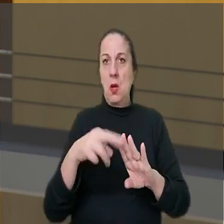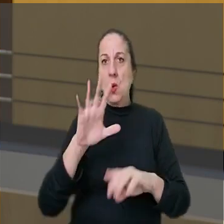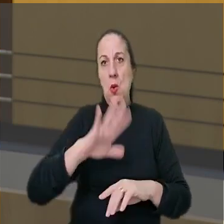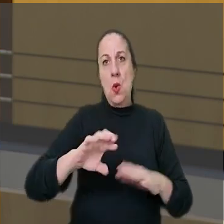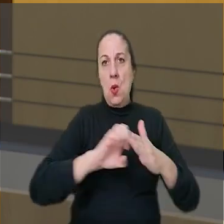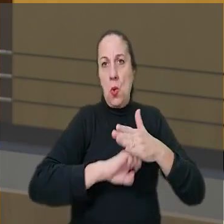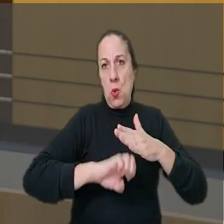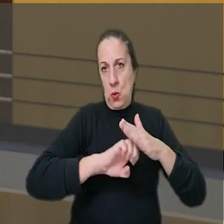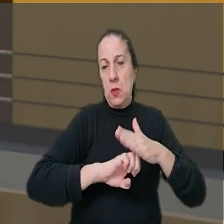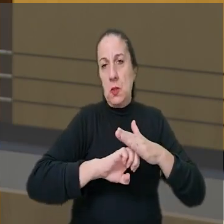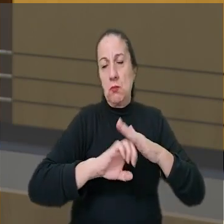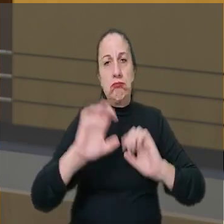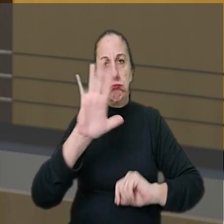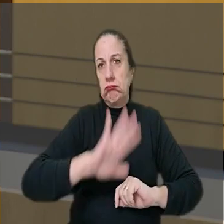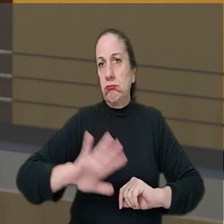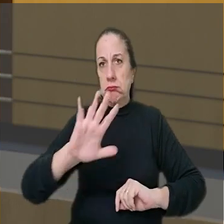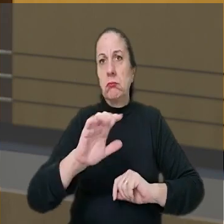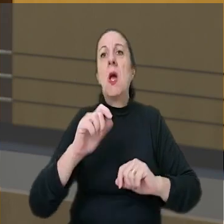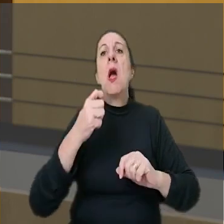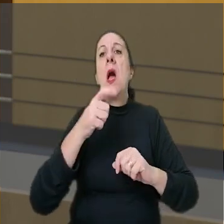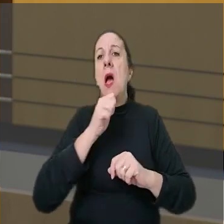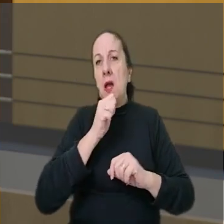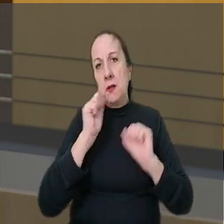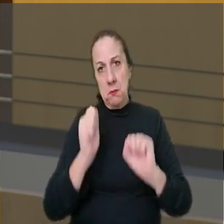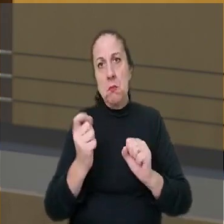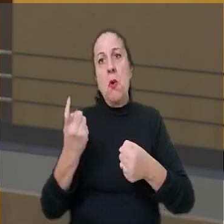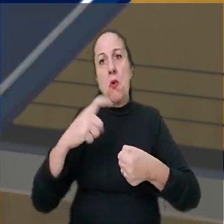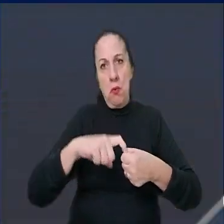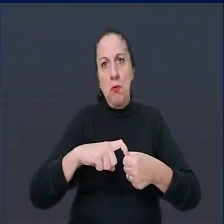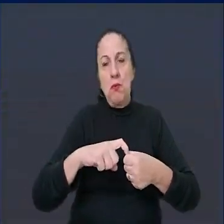A decisão foi unânime. Ainda é possível recorrer.